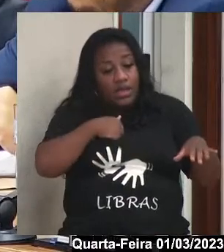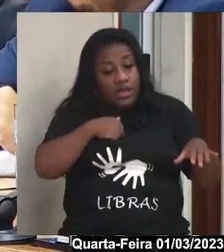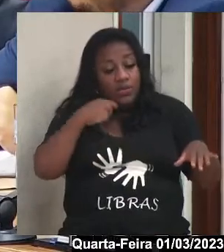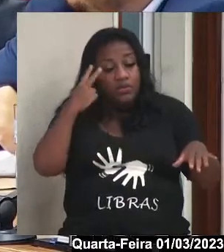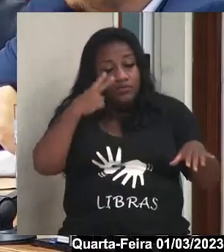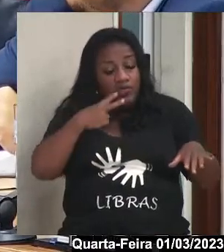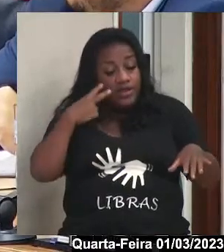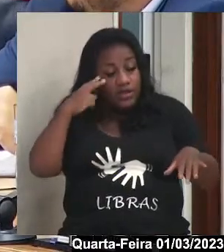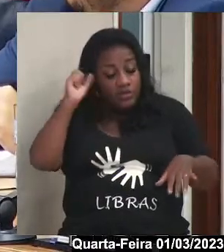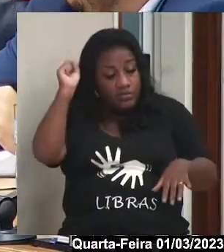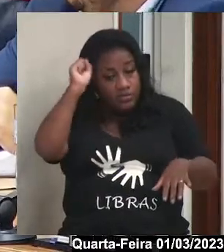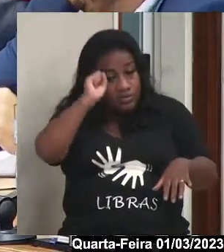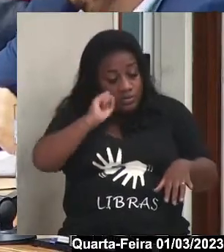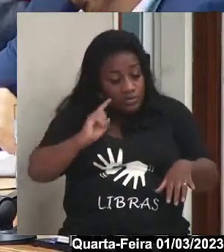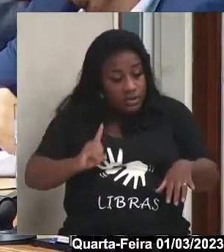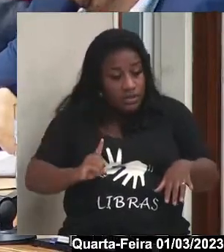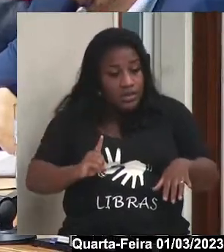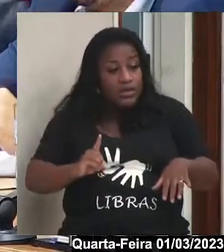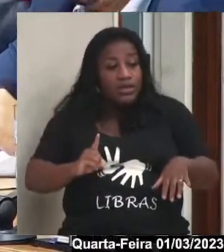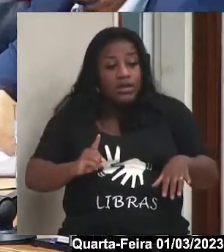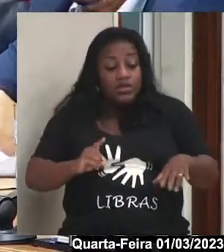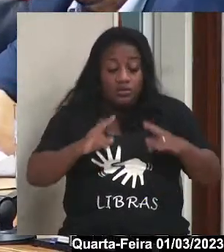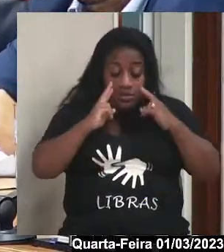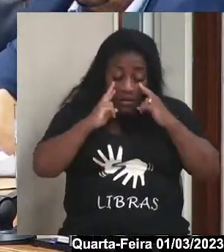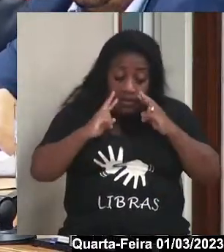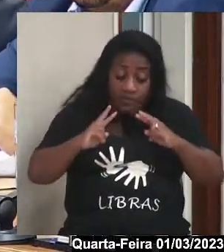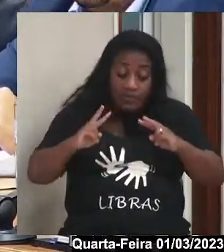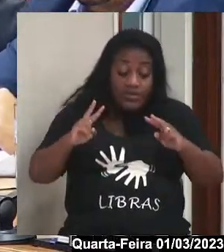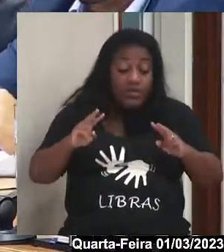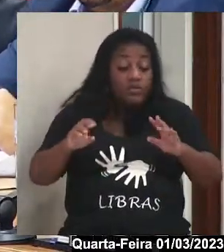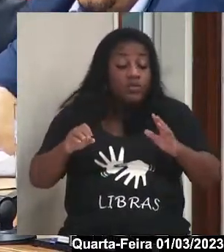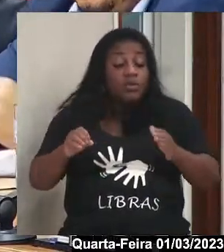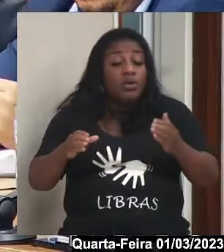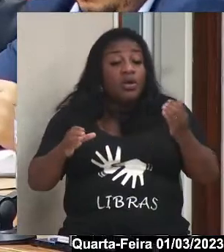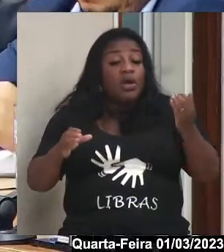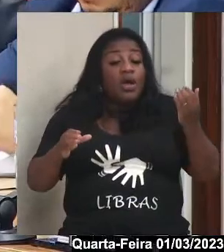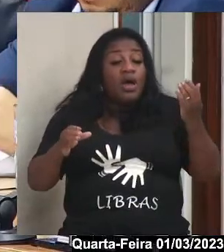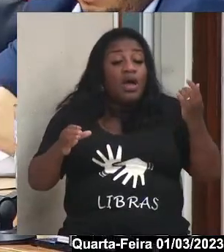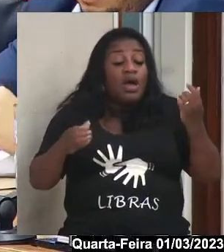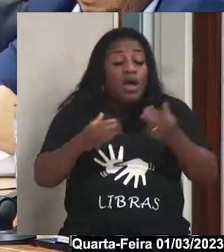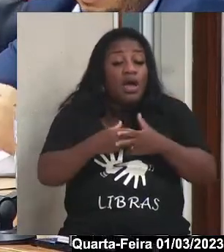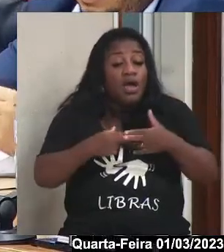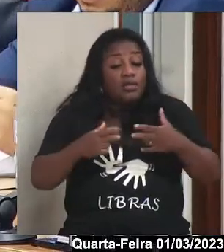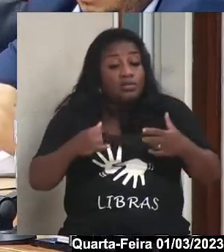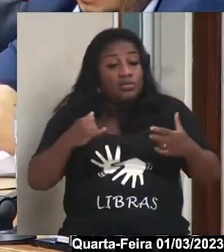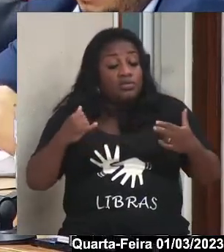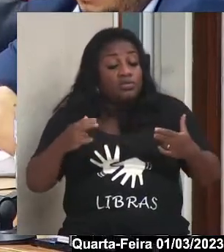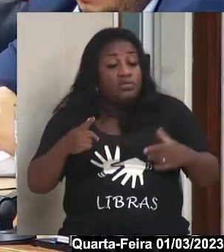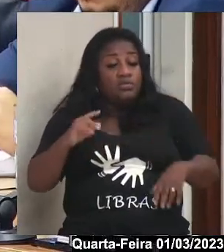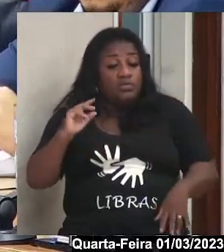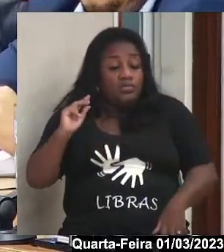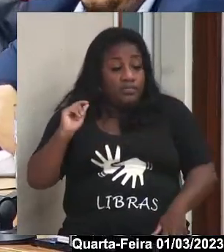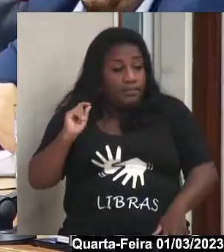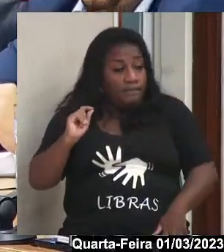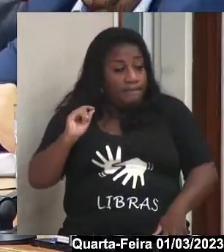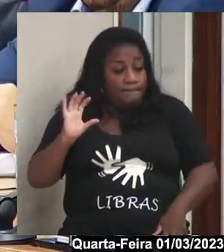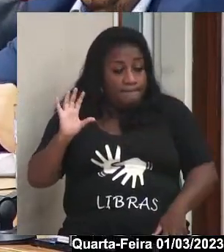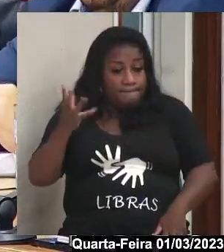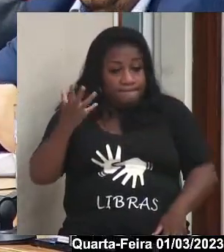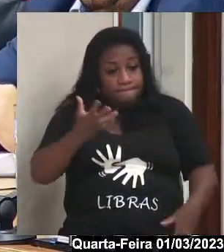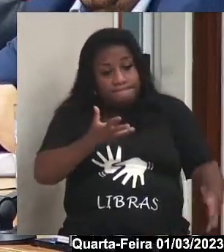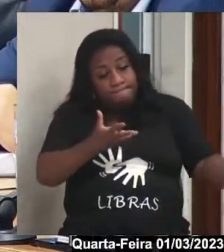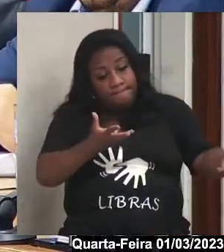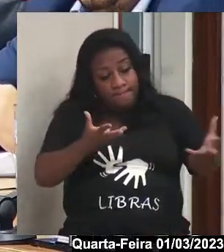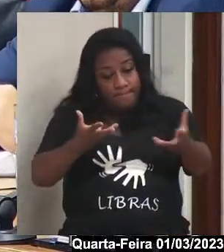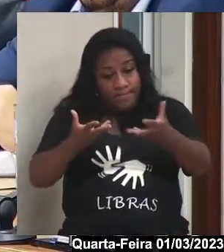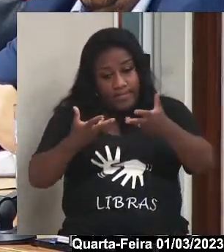e o vereador Sander, né? Estivemos aqui acompanhando a prestação de conta. Era importante, muito importante. Fiz um